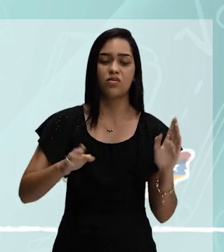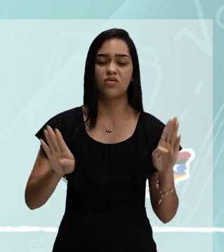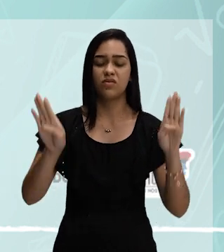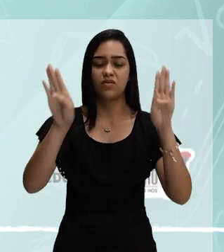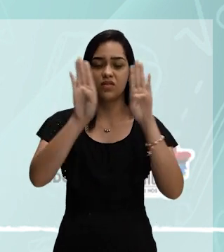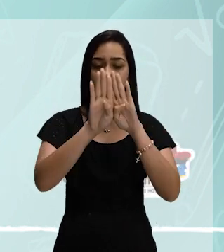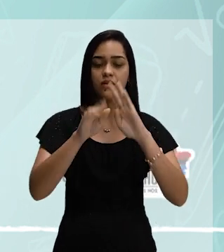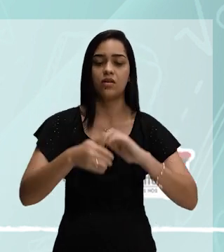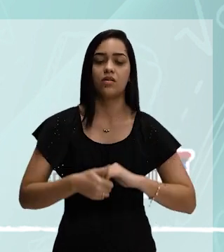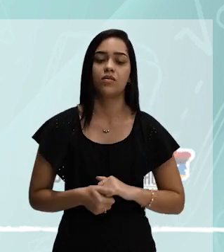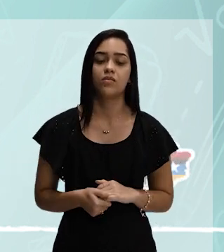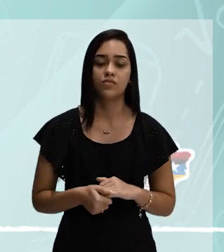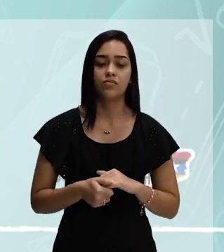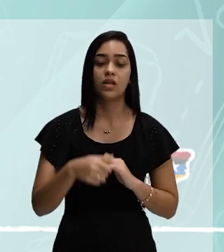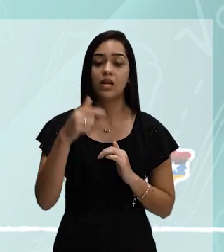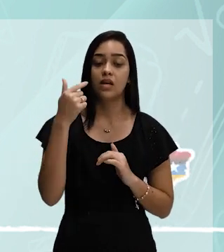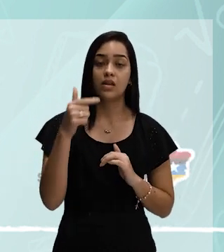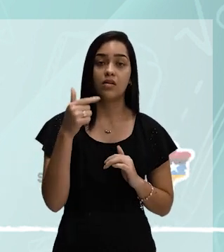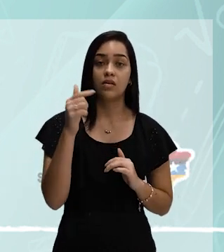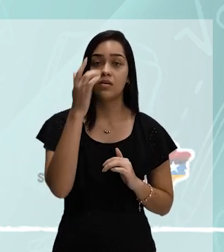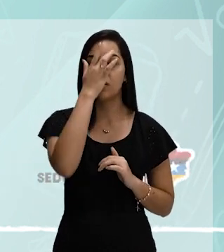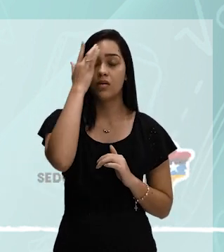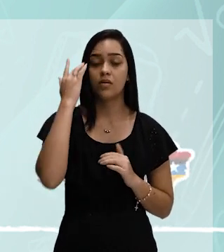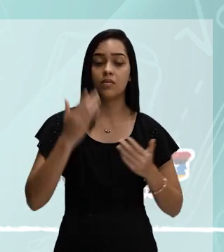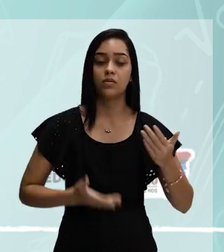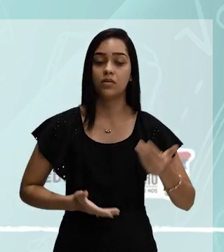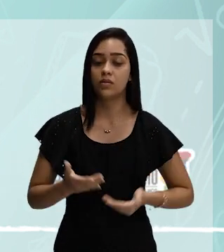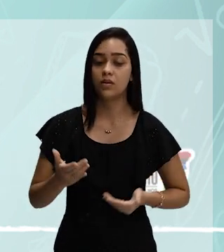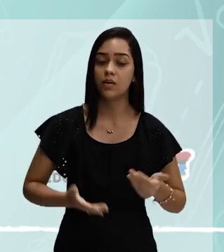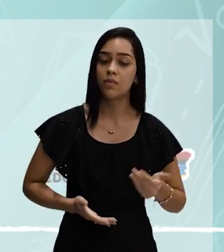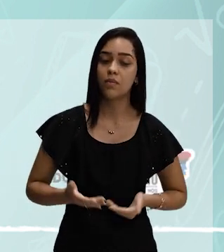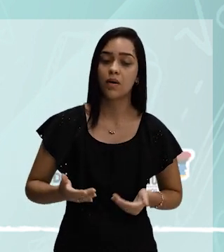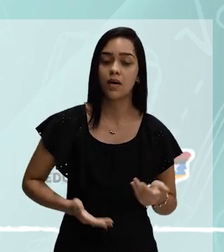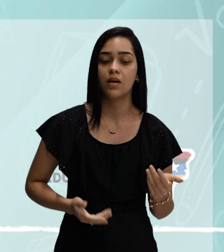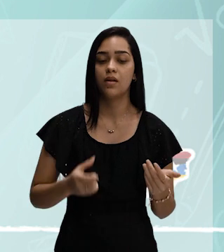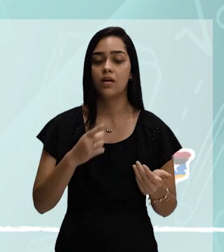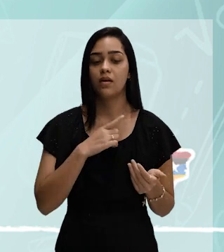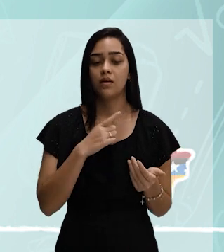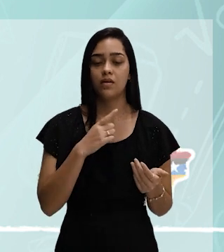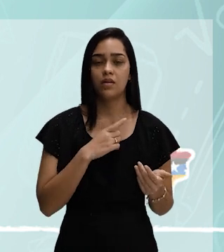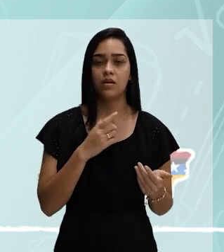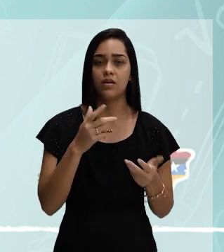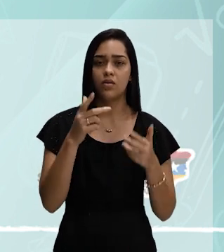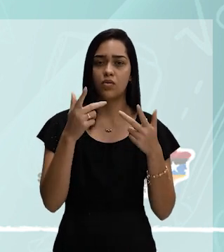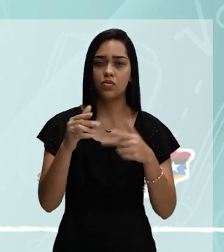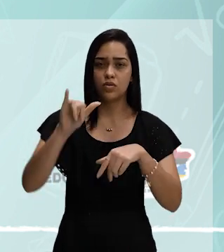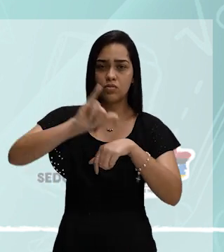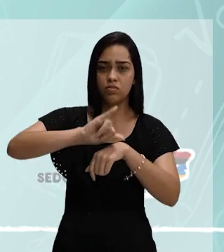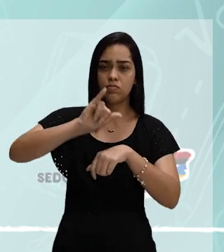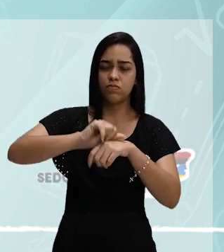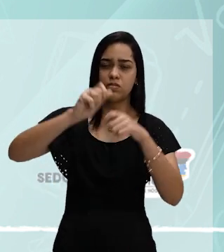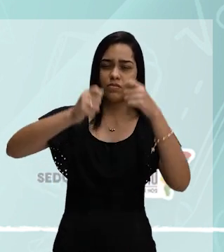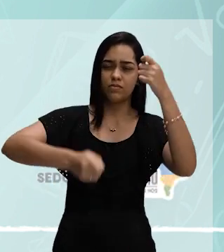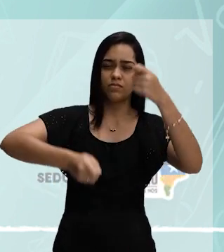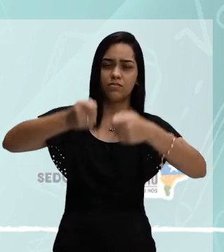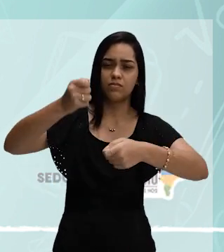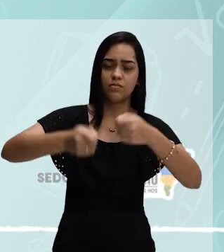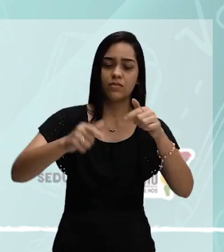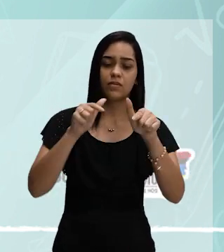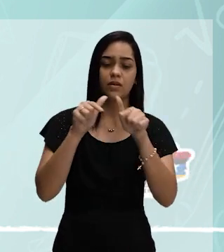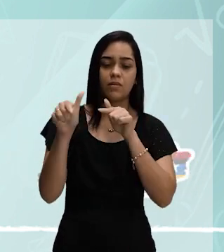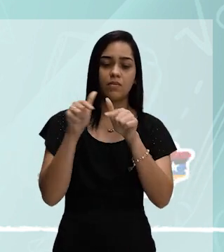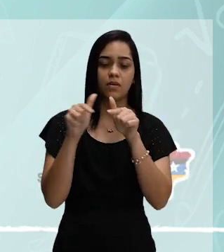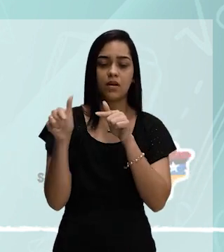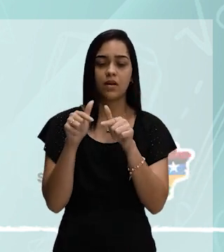de fome na sua vida fechada em arquivos. Como não cabe no poema o operário que esmerila seu dia de aço e